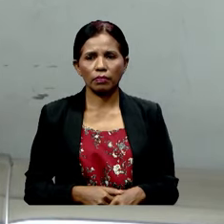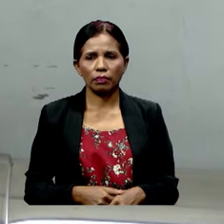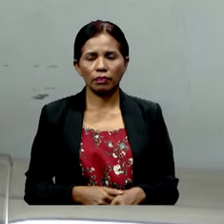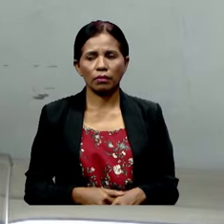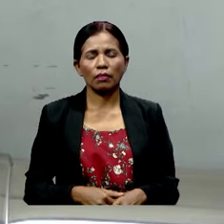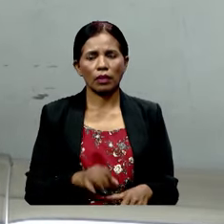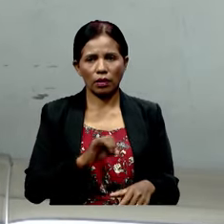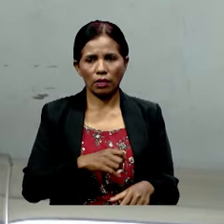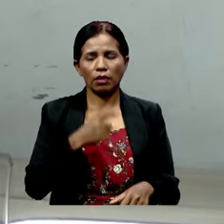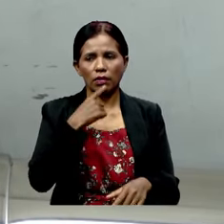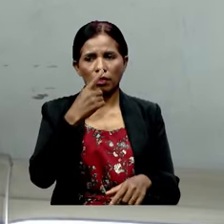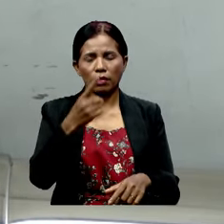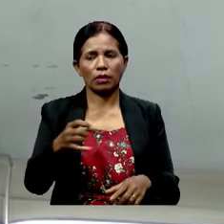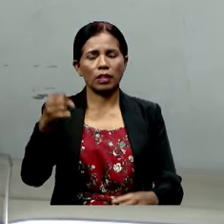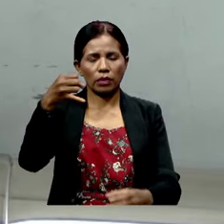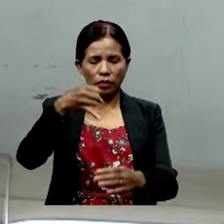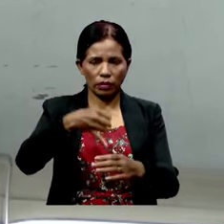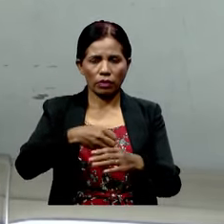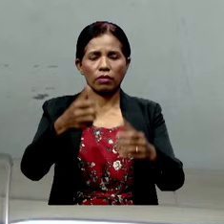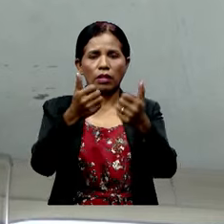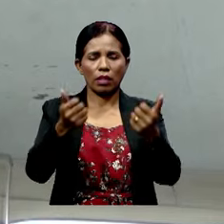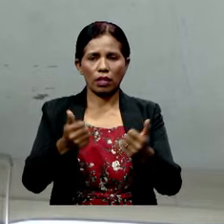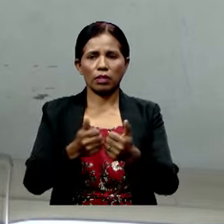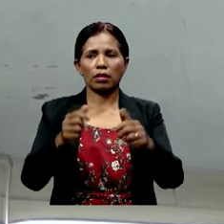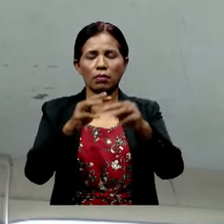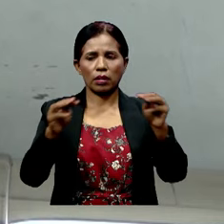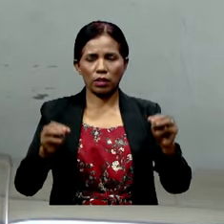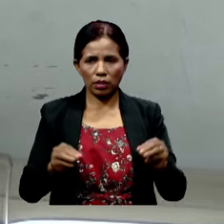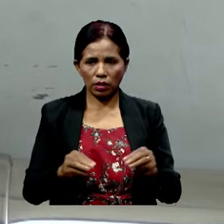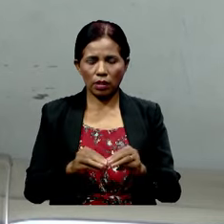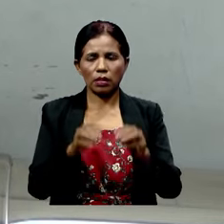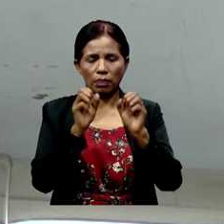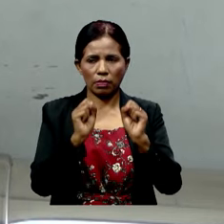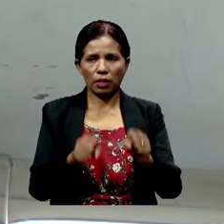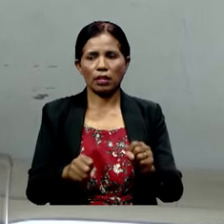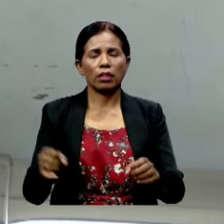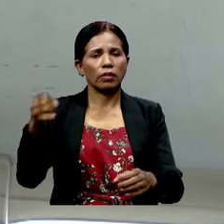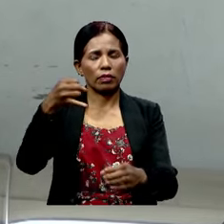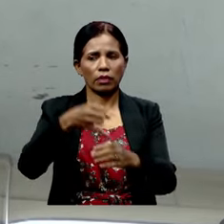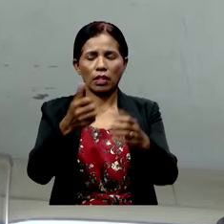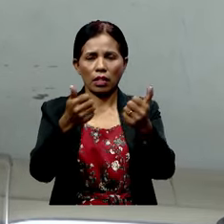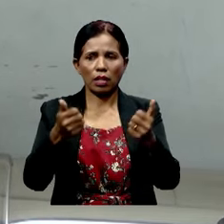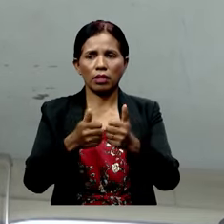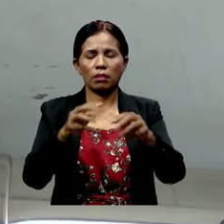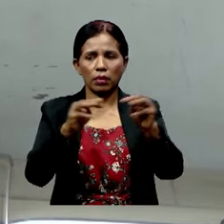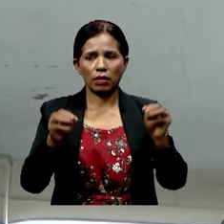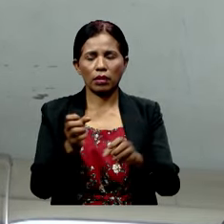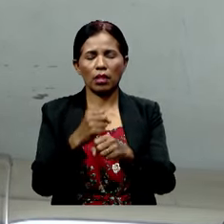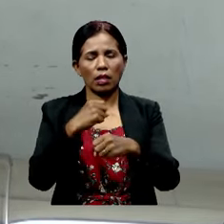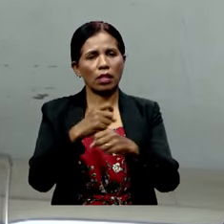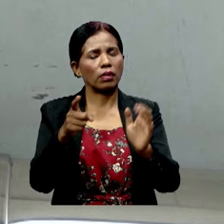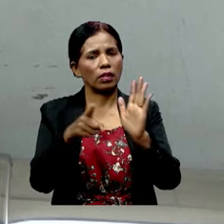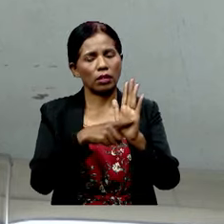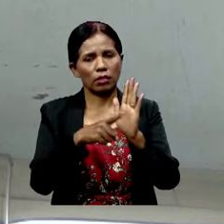marcial. Mas que Dané envolve e a bela dire nebele? Mas envolve artes marciais para halo negativo nela